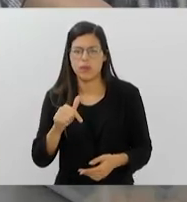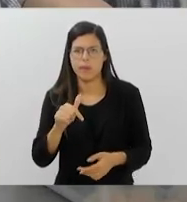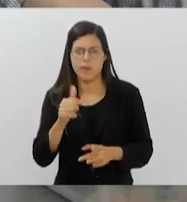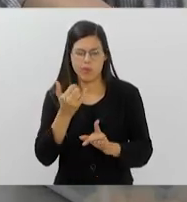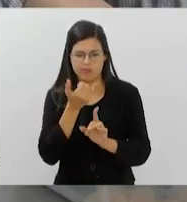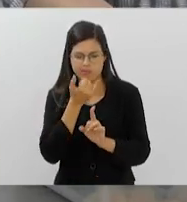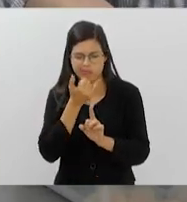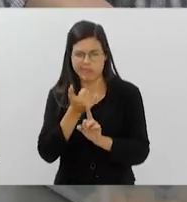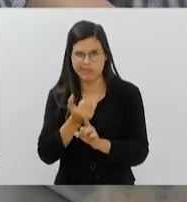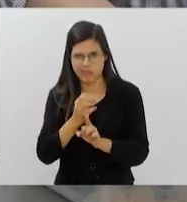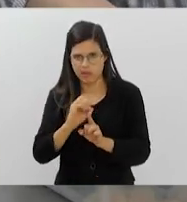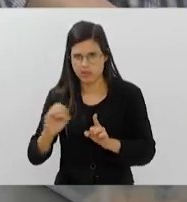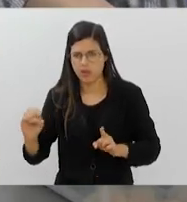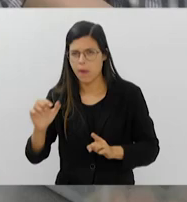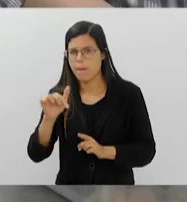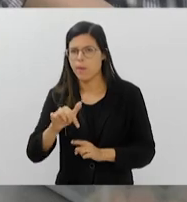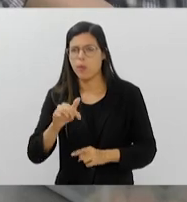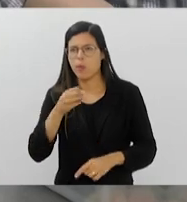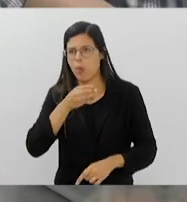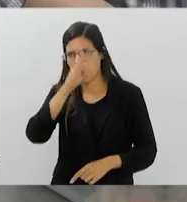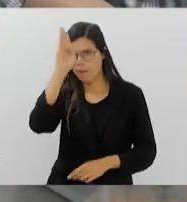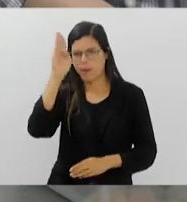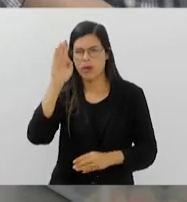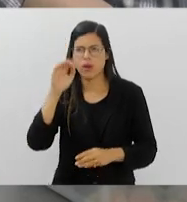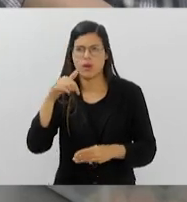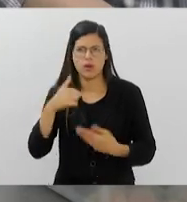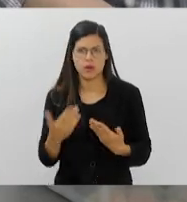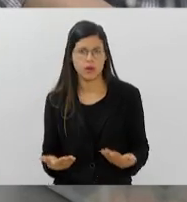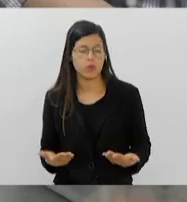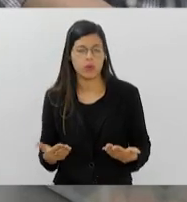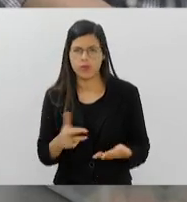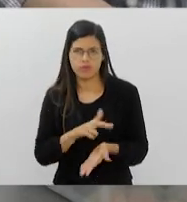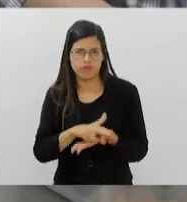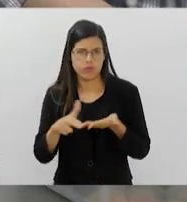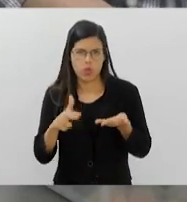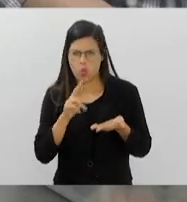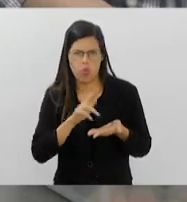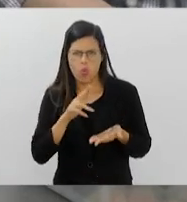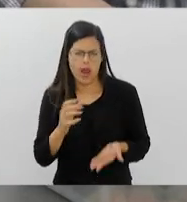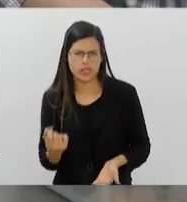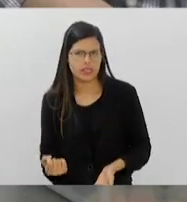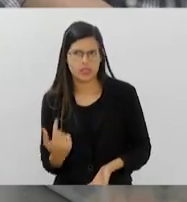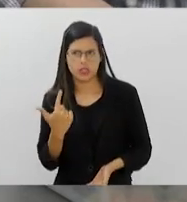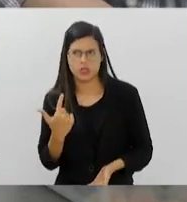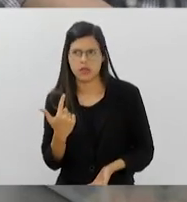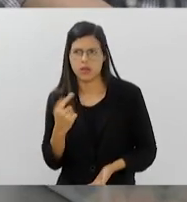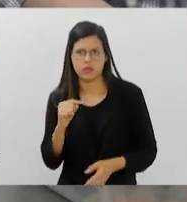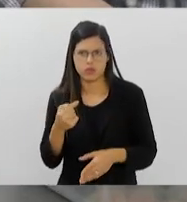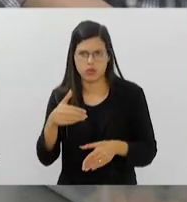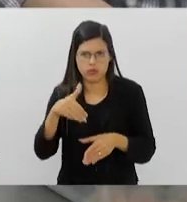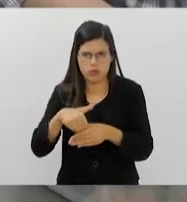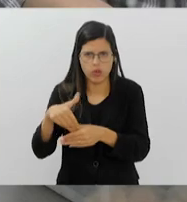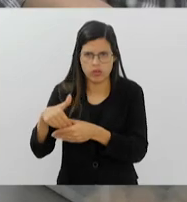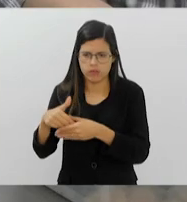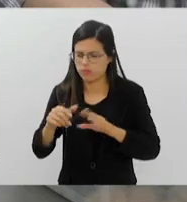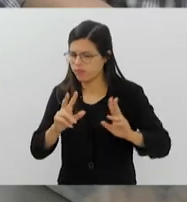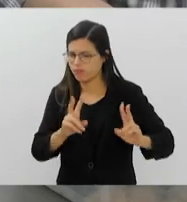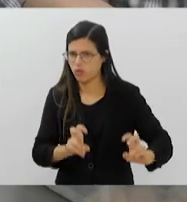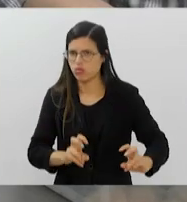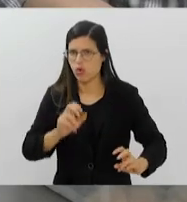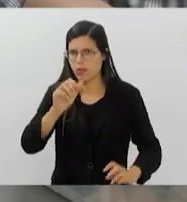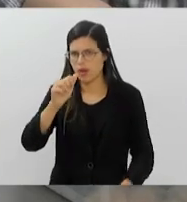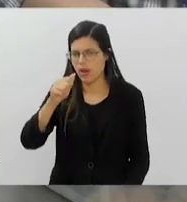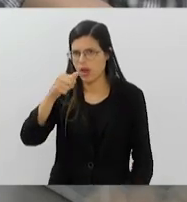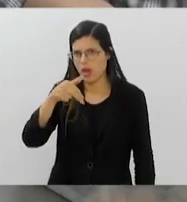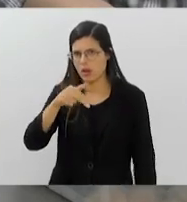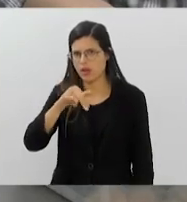em relação às torcidas, etc. Então, não é estranho a nós votarmos anistia. Mas, Vossa Excelência,